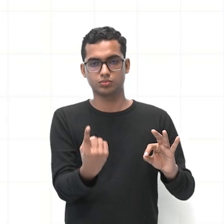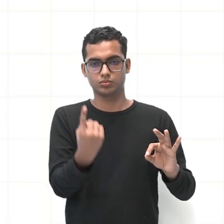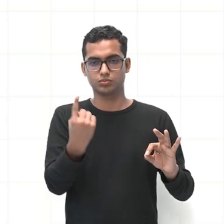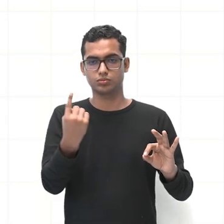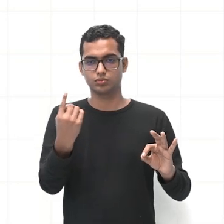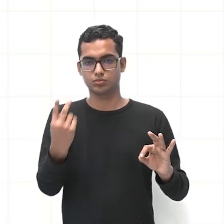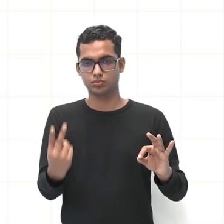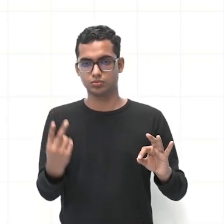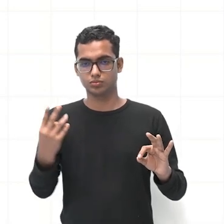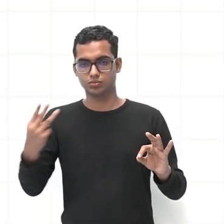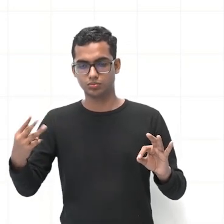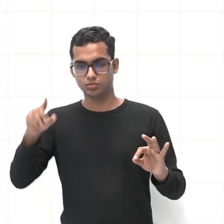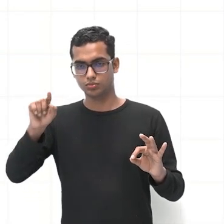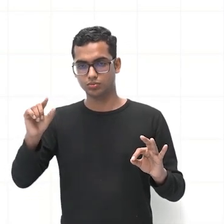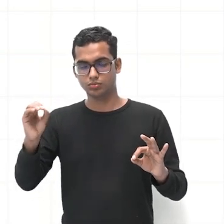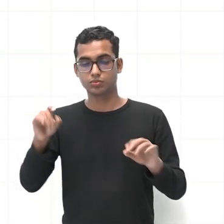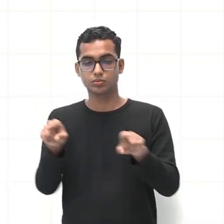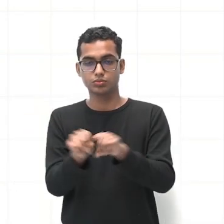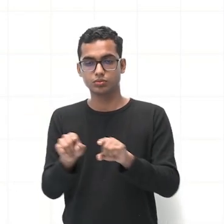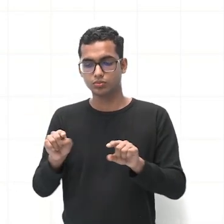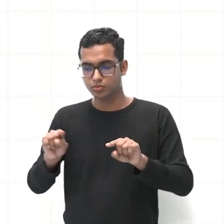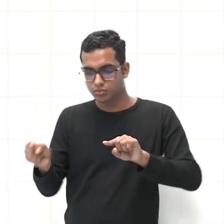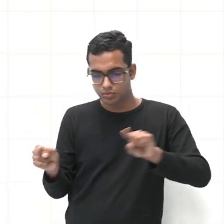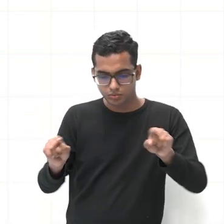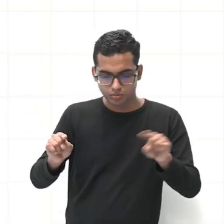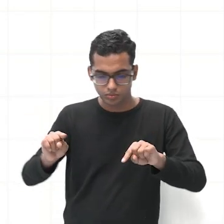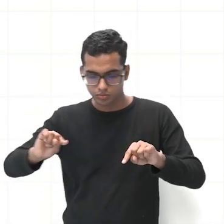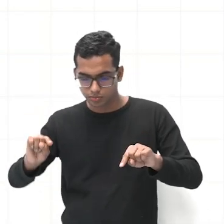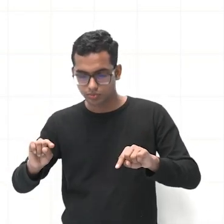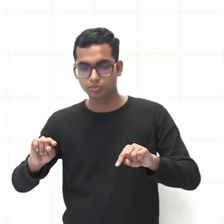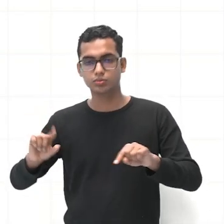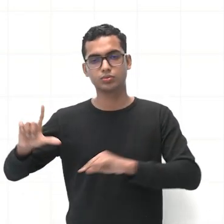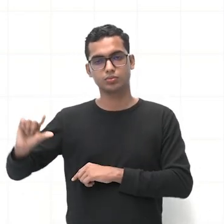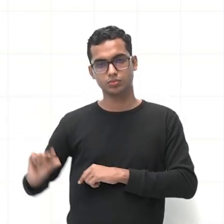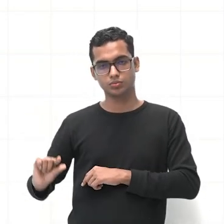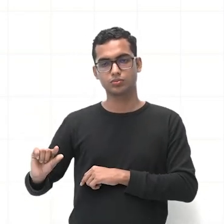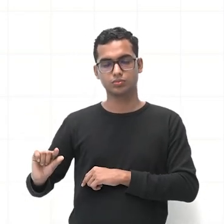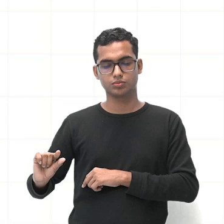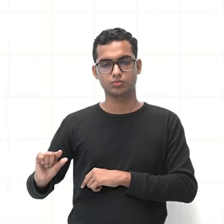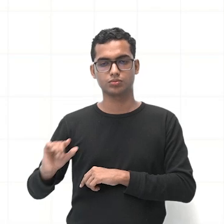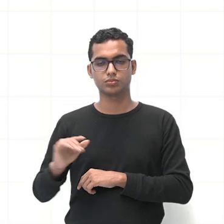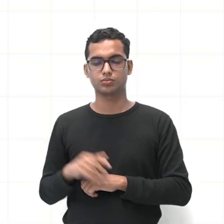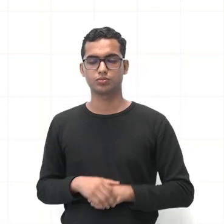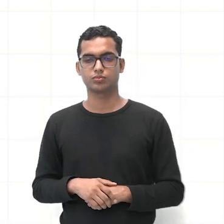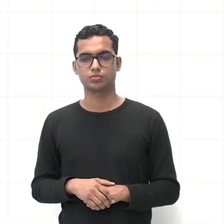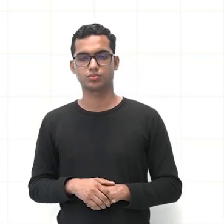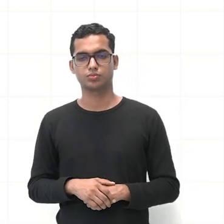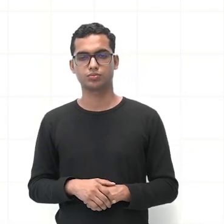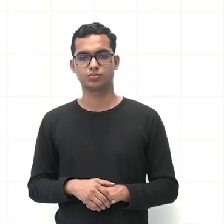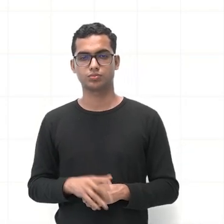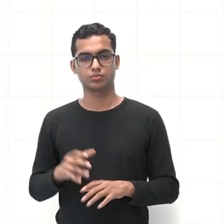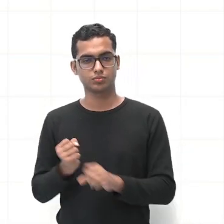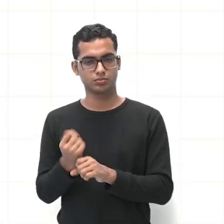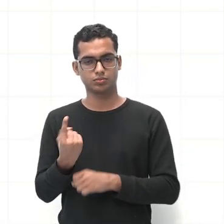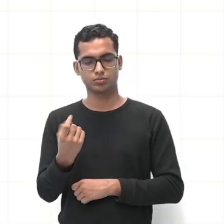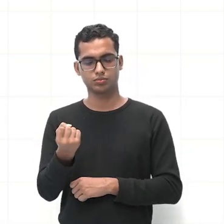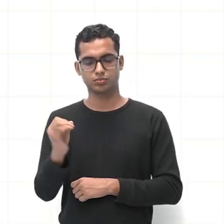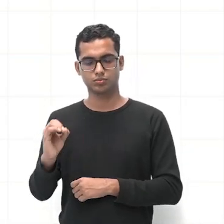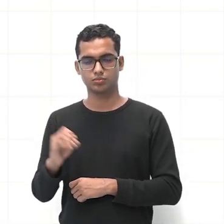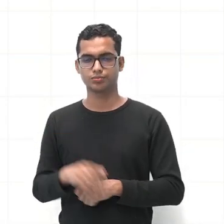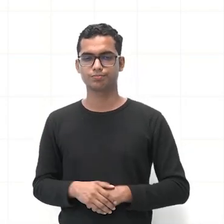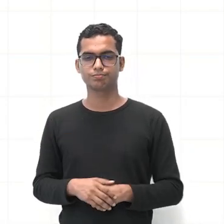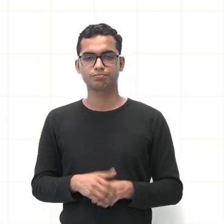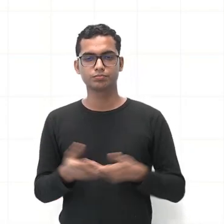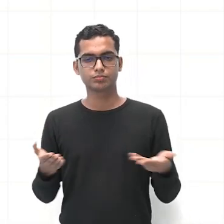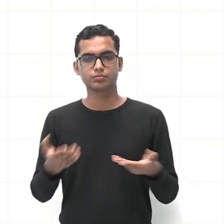graus. Perfeito. Condição de existência de um triângulo.